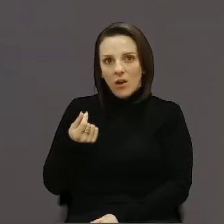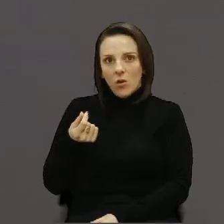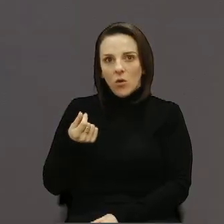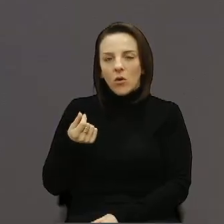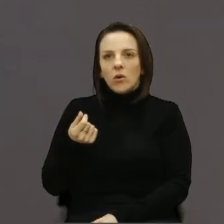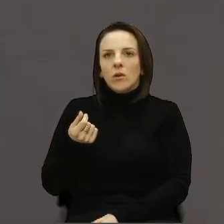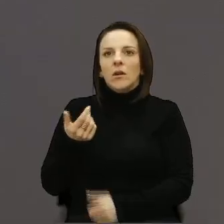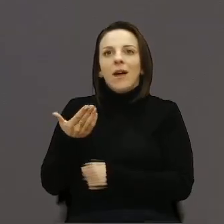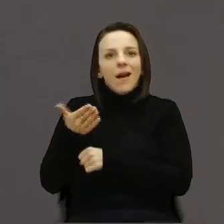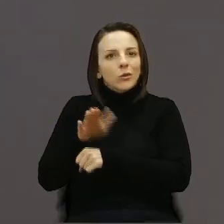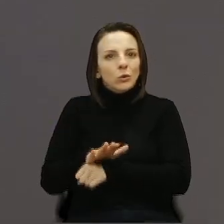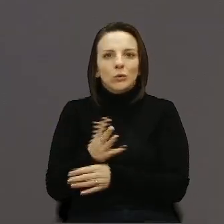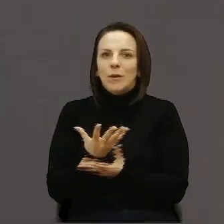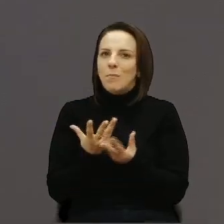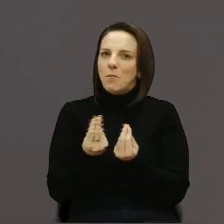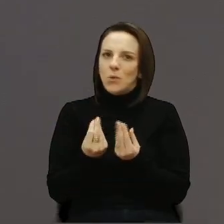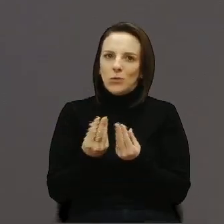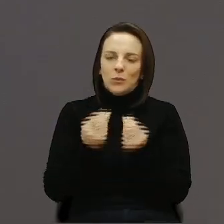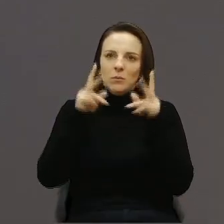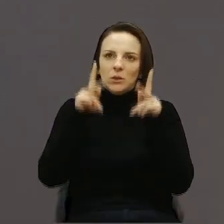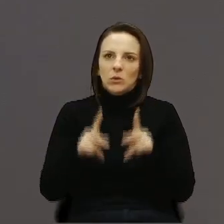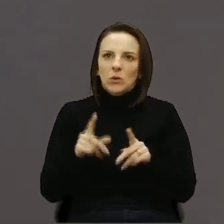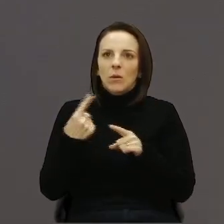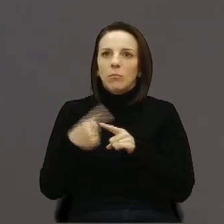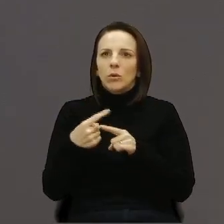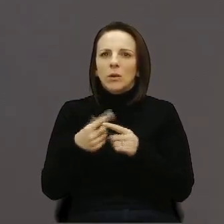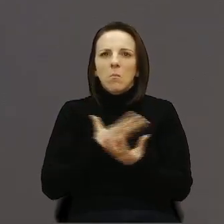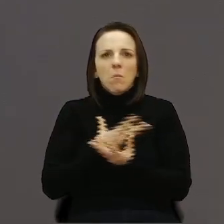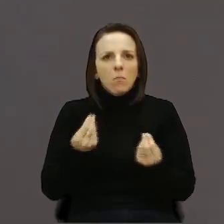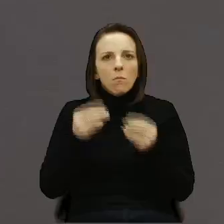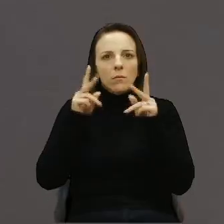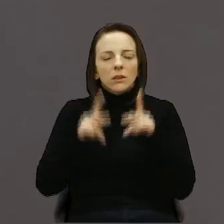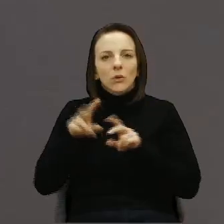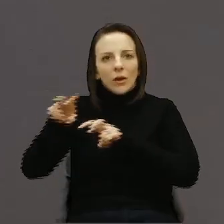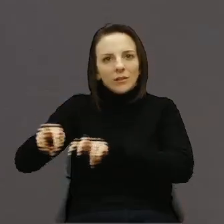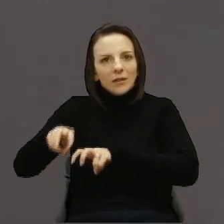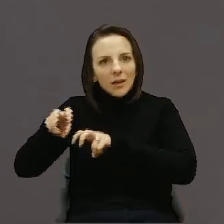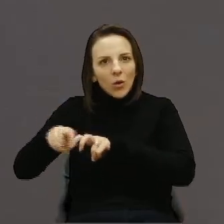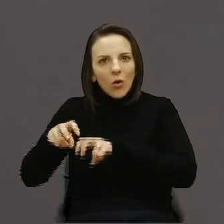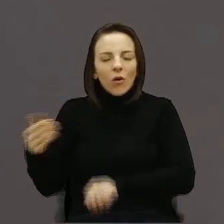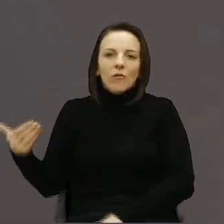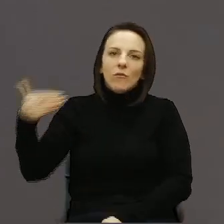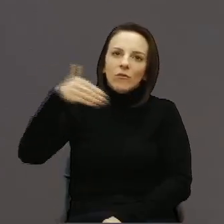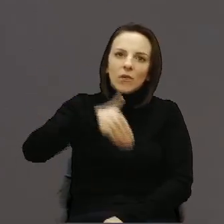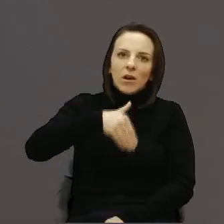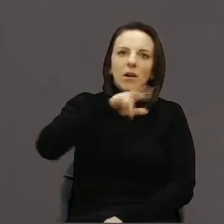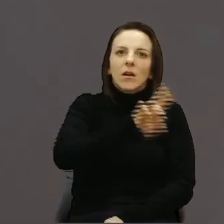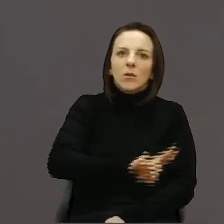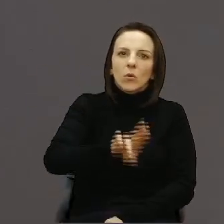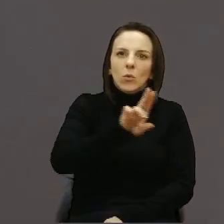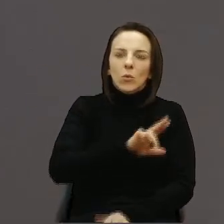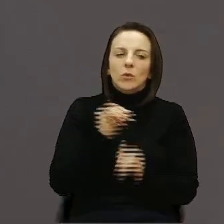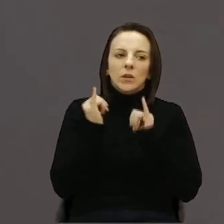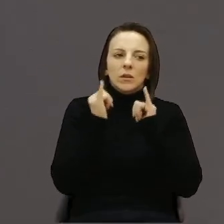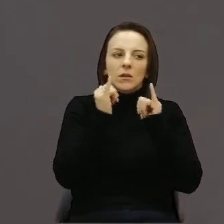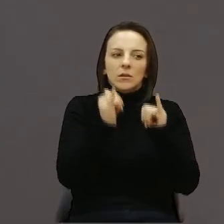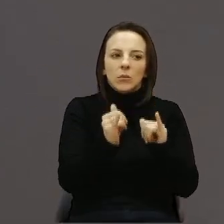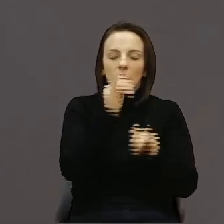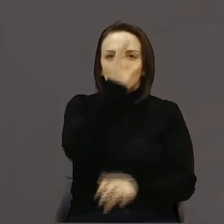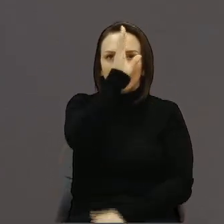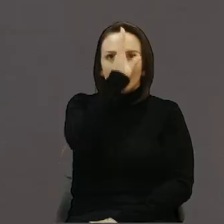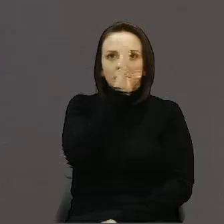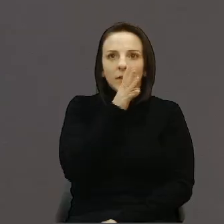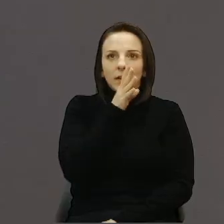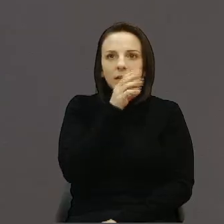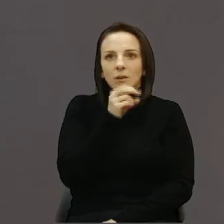ajuda muitas pessoas, porque muitas pessoas vêm do interior, utilizam esse transporte, vem dizer, de graça. E isso